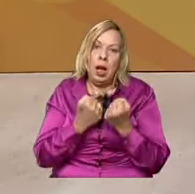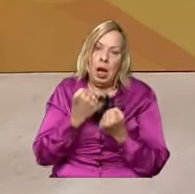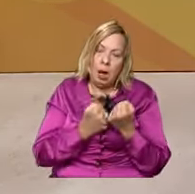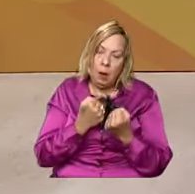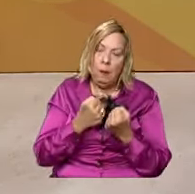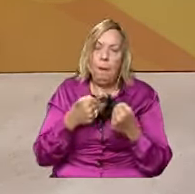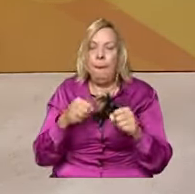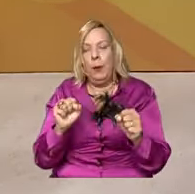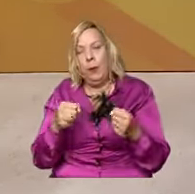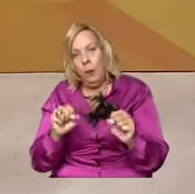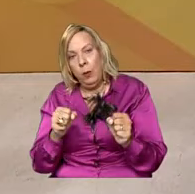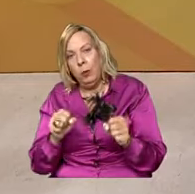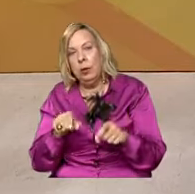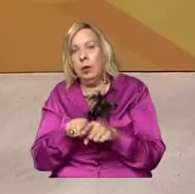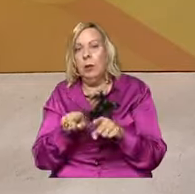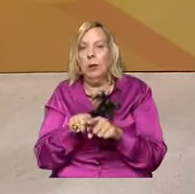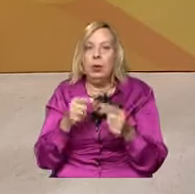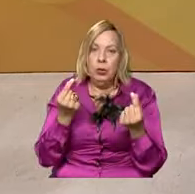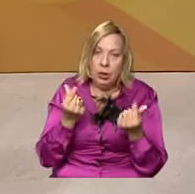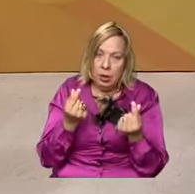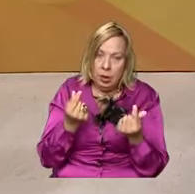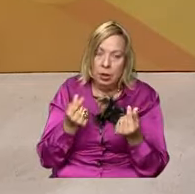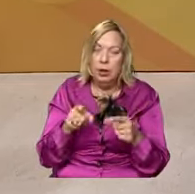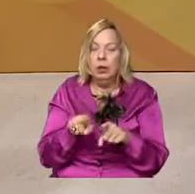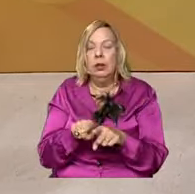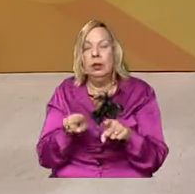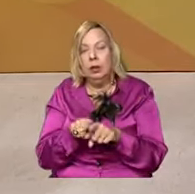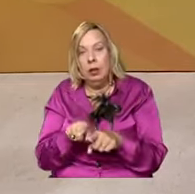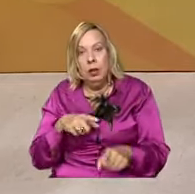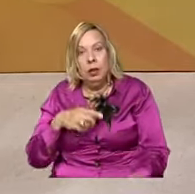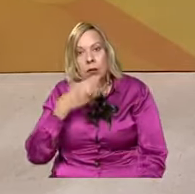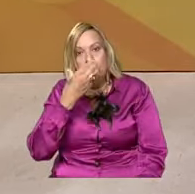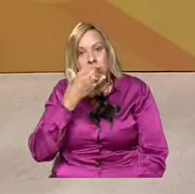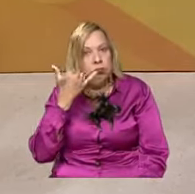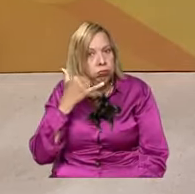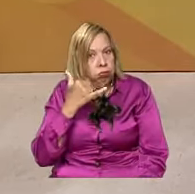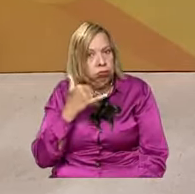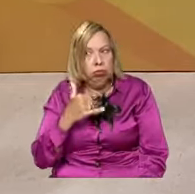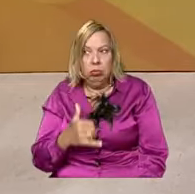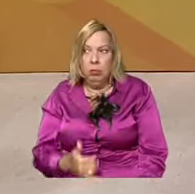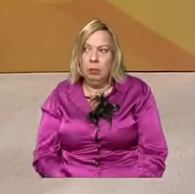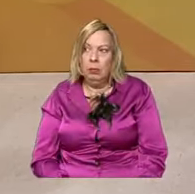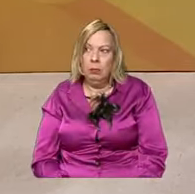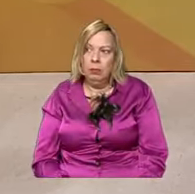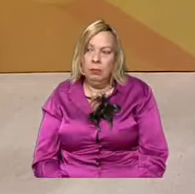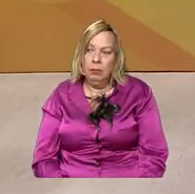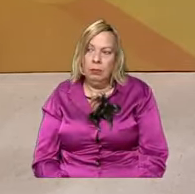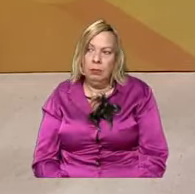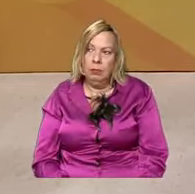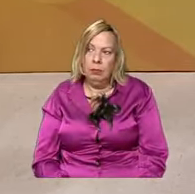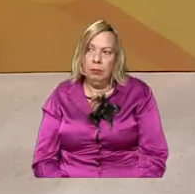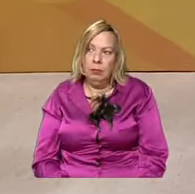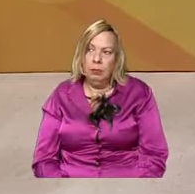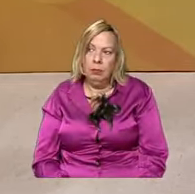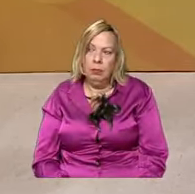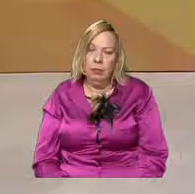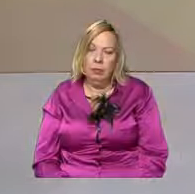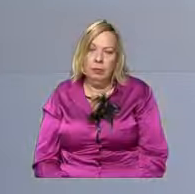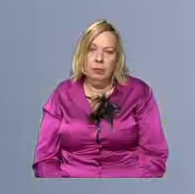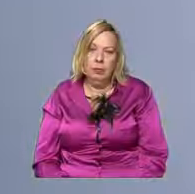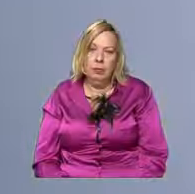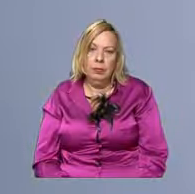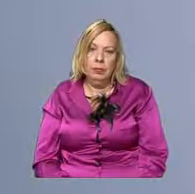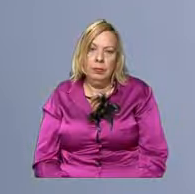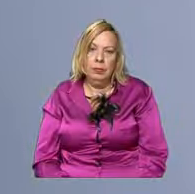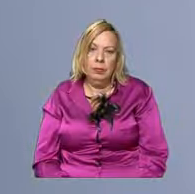tem moto, tem din-din e tem iPhone. Ufa, é prêmio que não acaba mais, olha só.